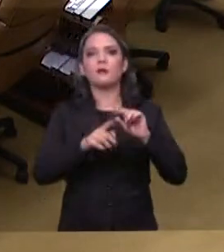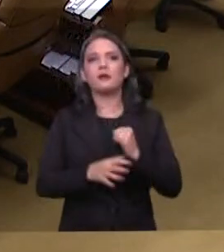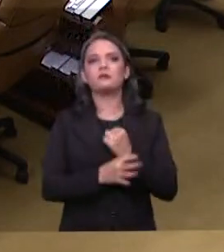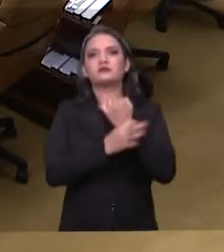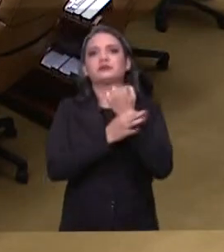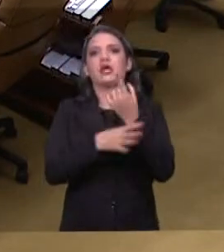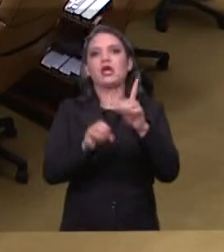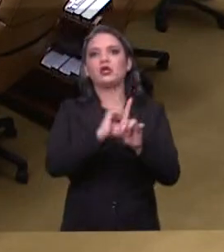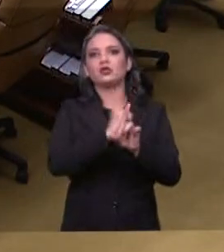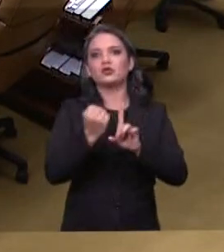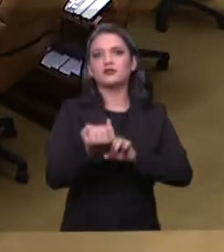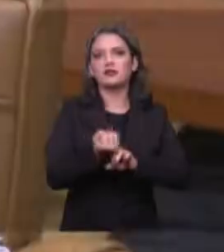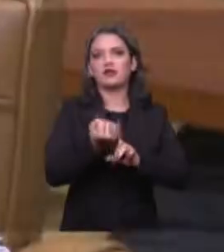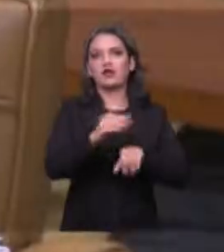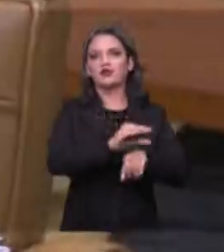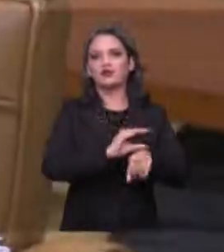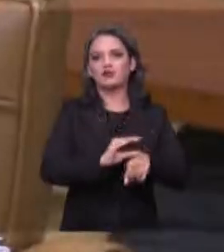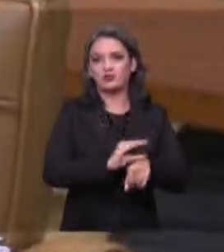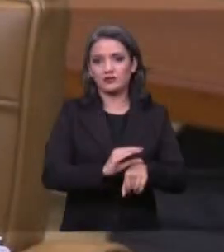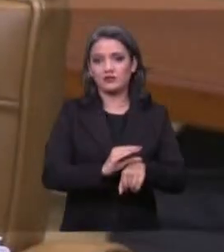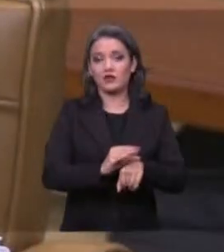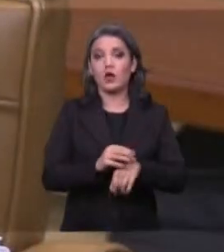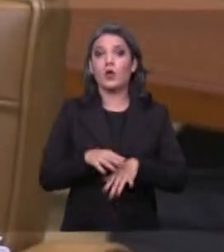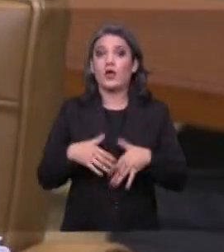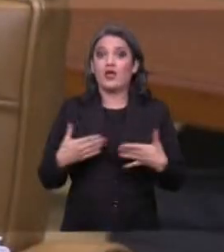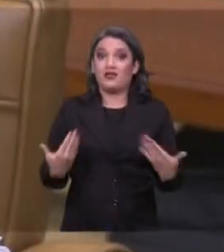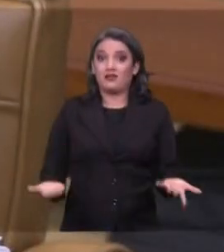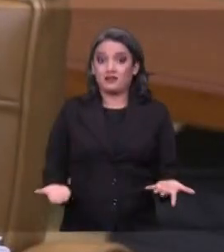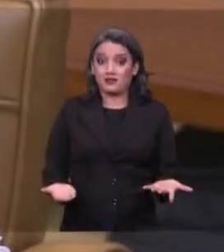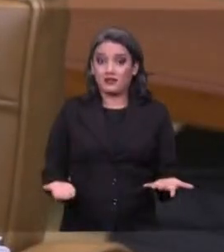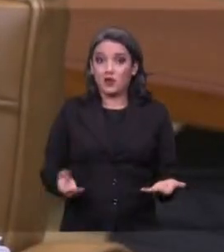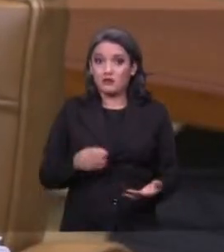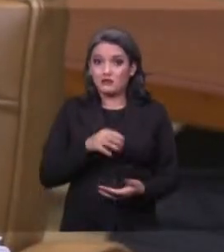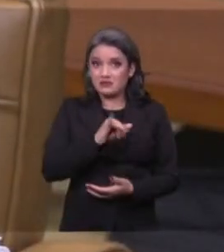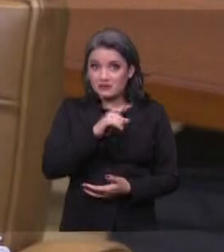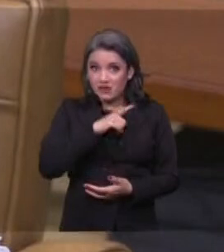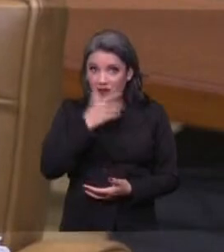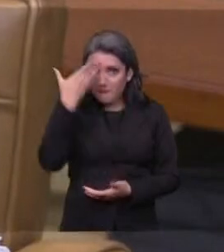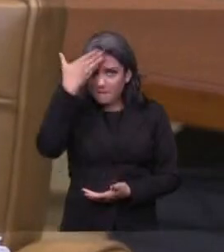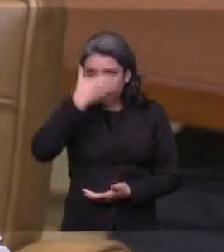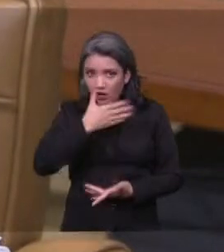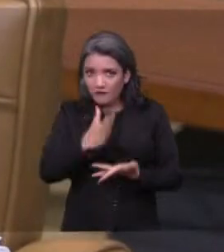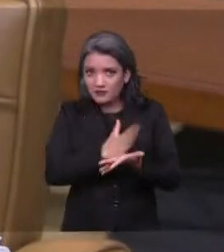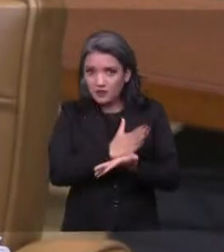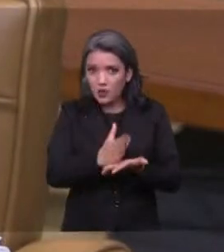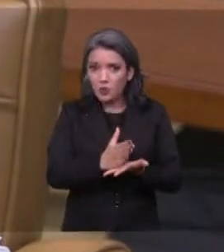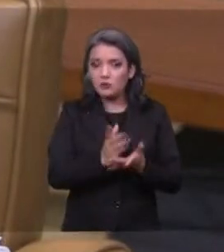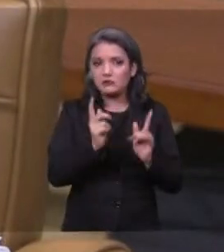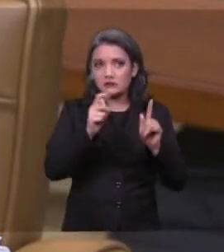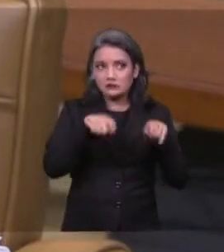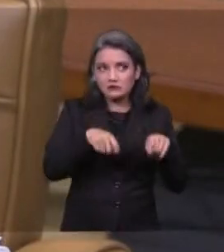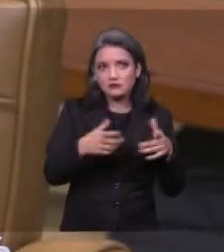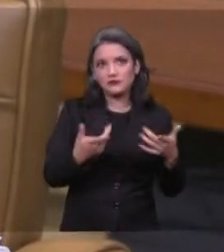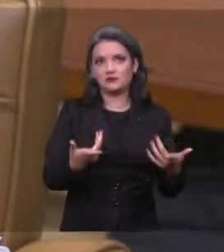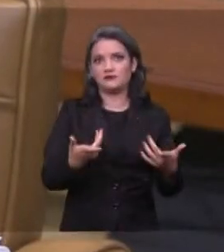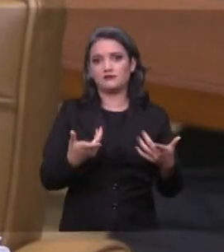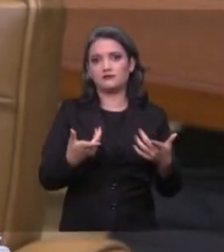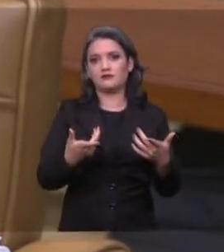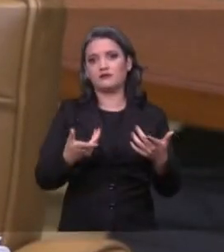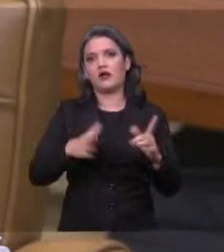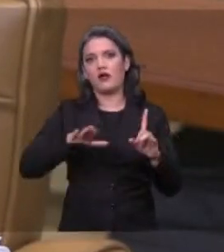da sociedade e da Constituição. Se há provas que podem favorecer o réu,